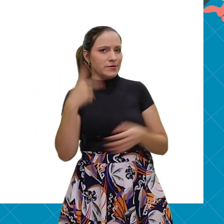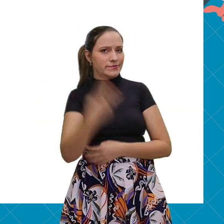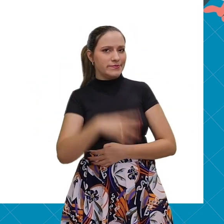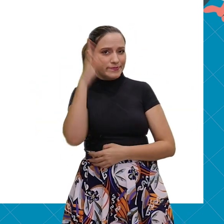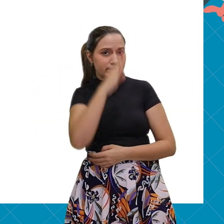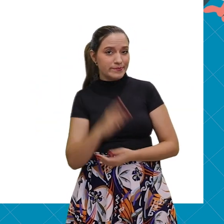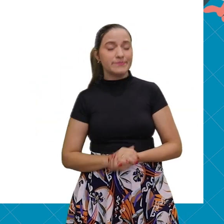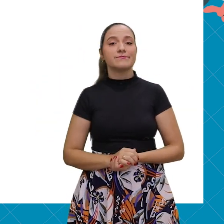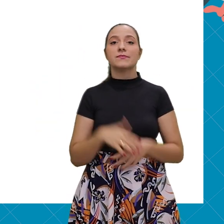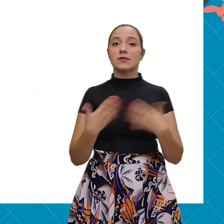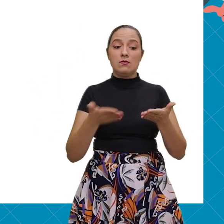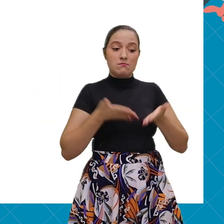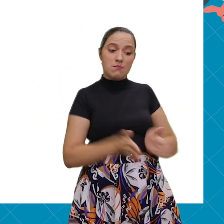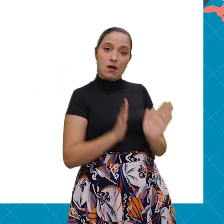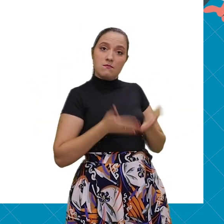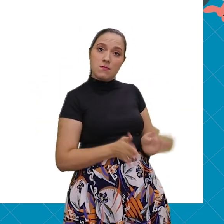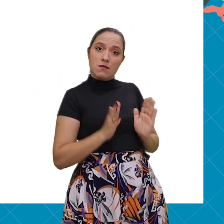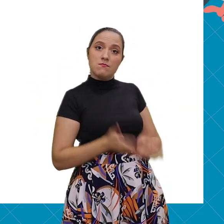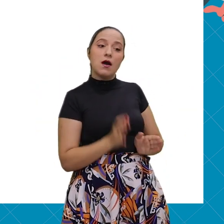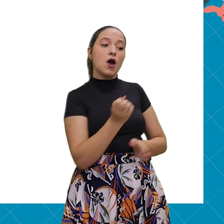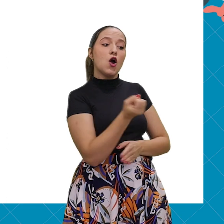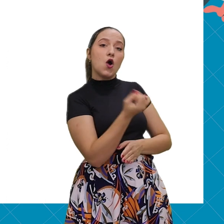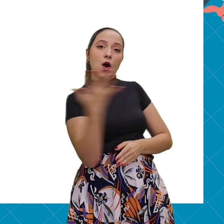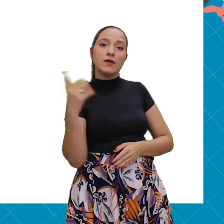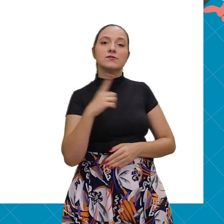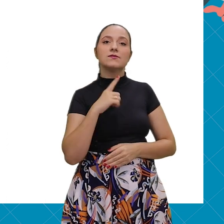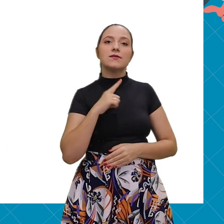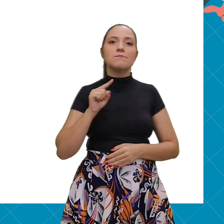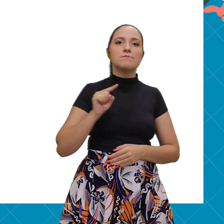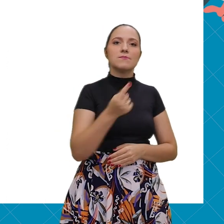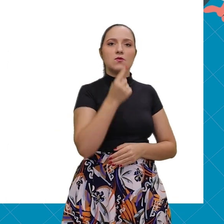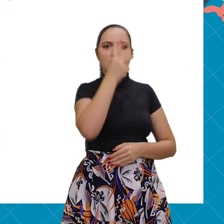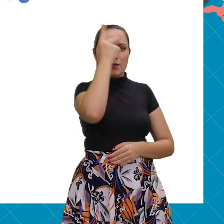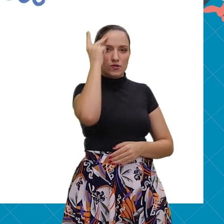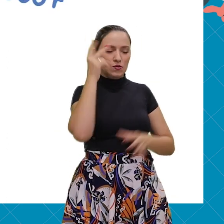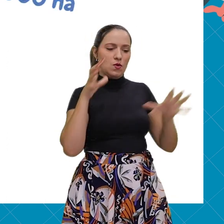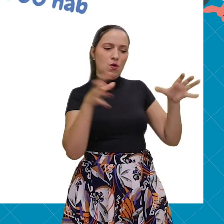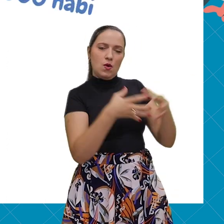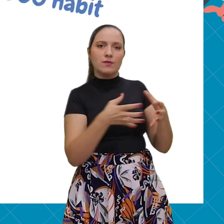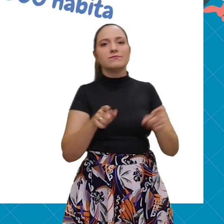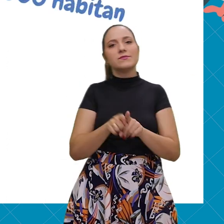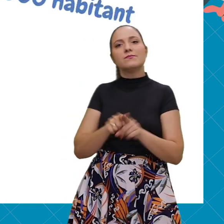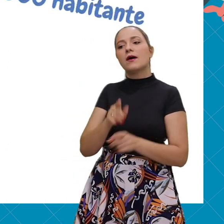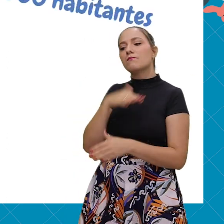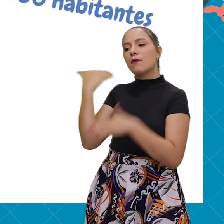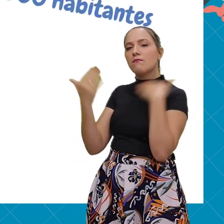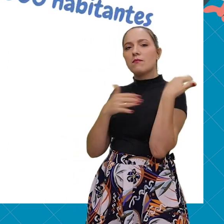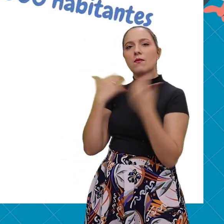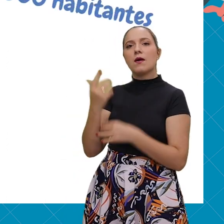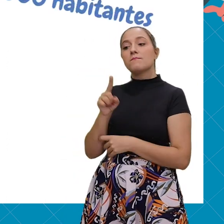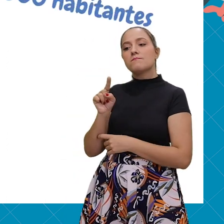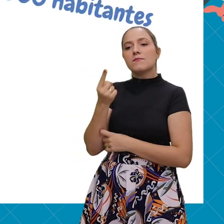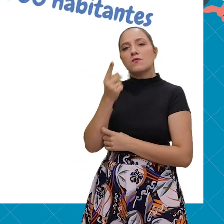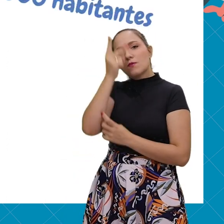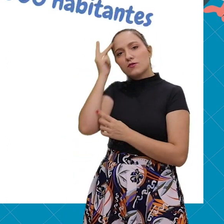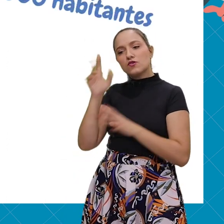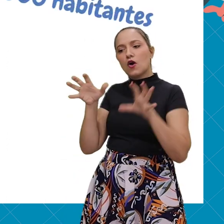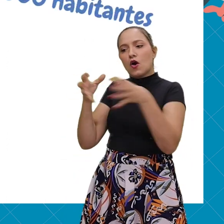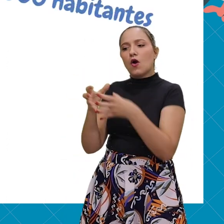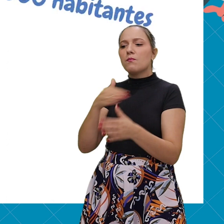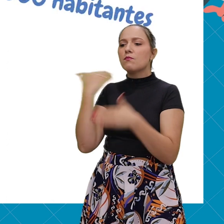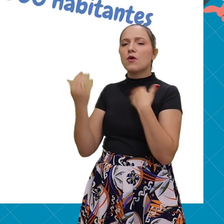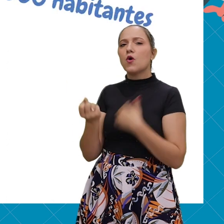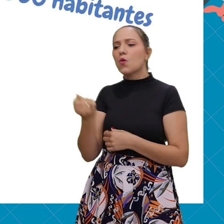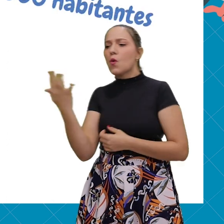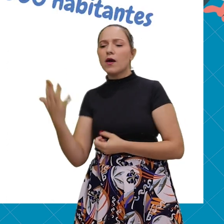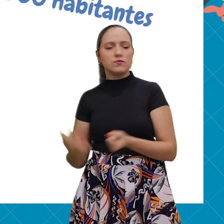brasileira. Bom, a taxa de natalidade se refere ao número de pessoas nascidas vivas por 1.000 habitantes, e a taxa de mortalidade diz respeito ao número